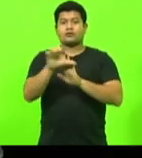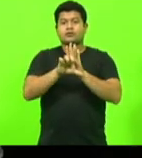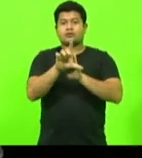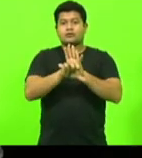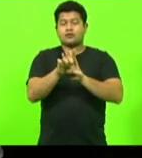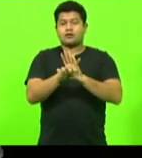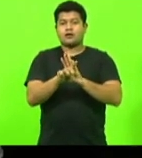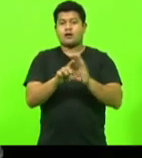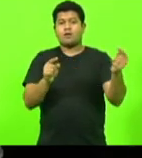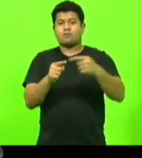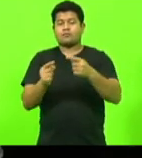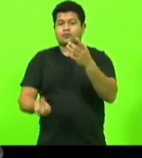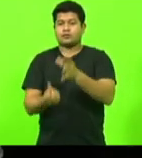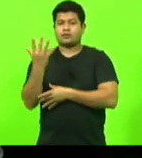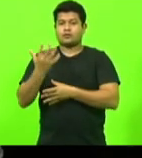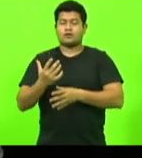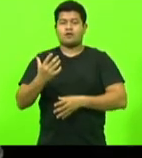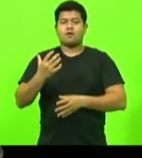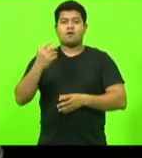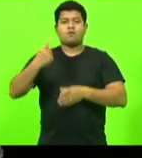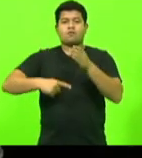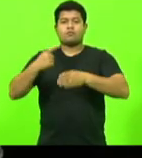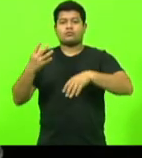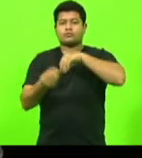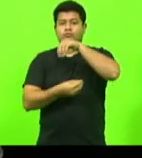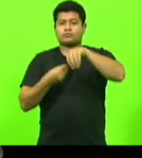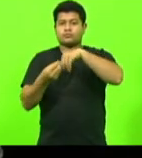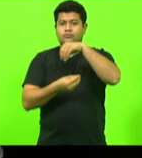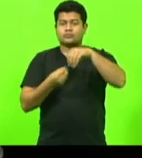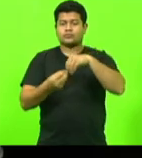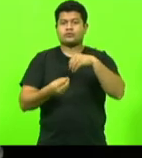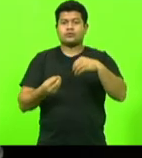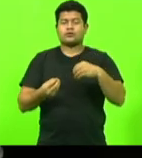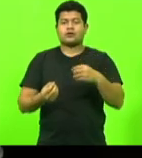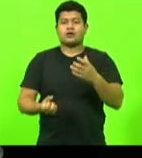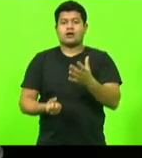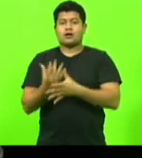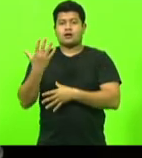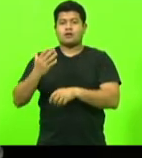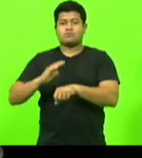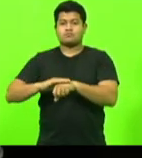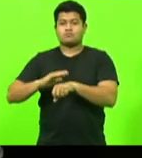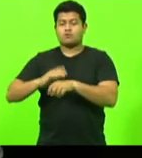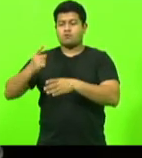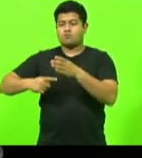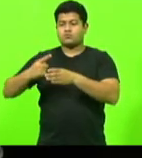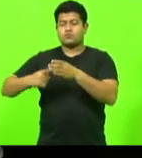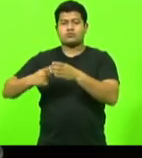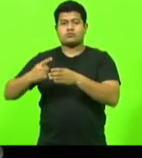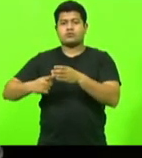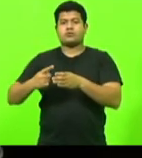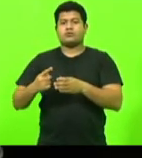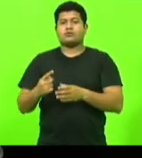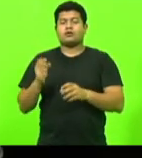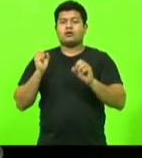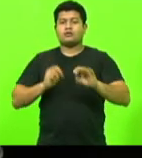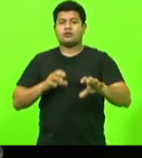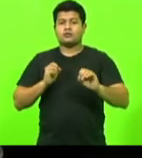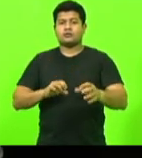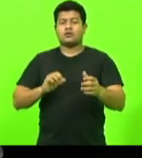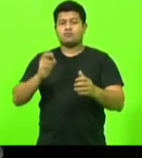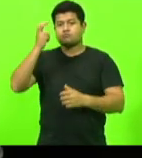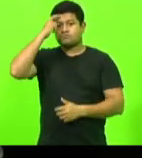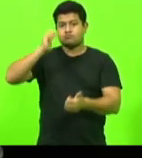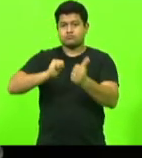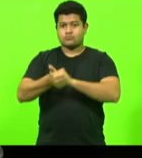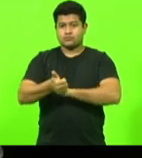criação de comissão mista, formada por membros da Comissão de Educação, Cultura e Desporto, Comissão